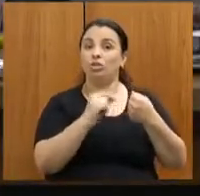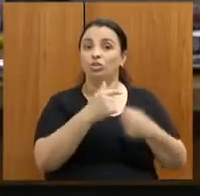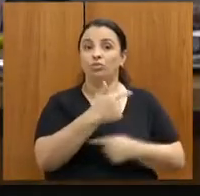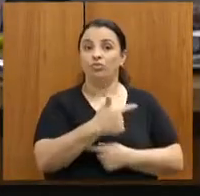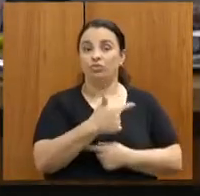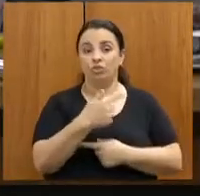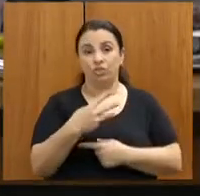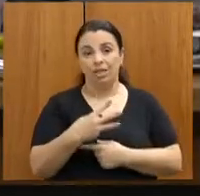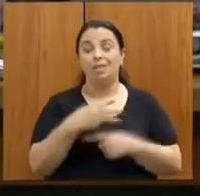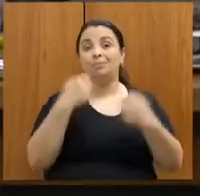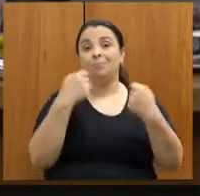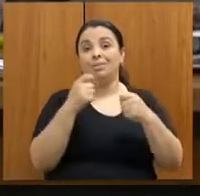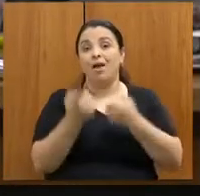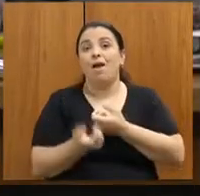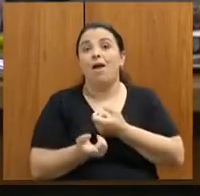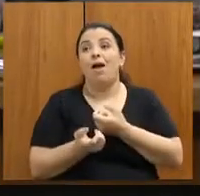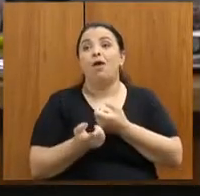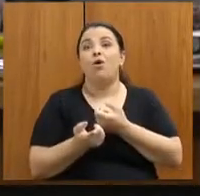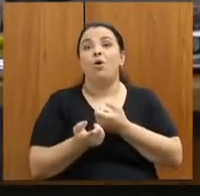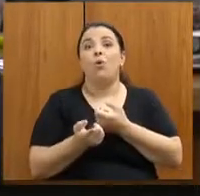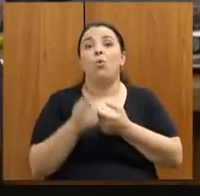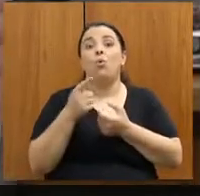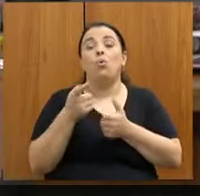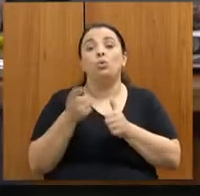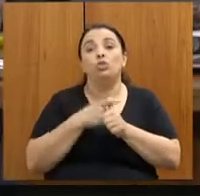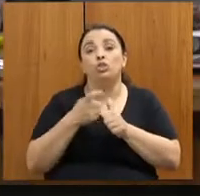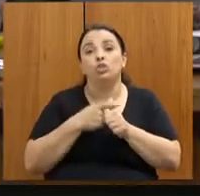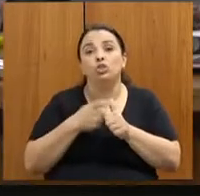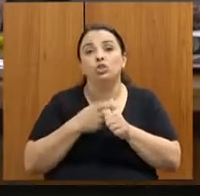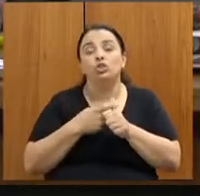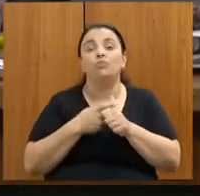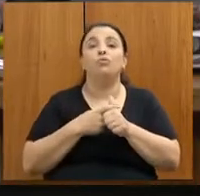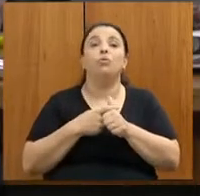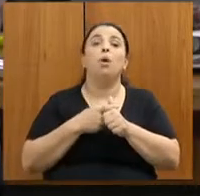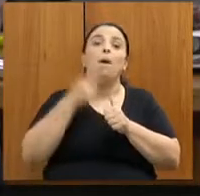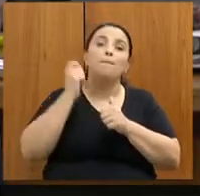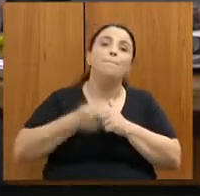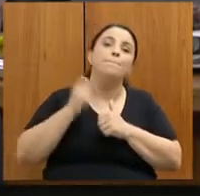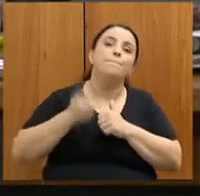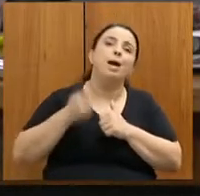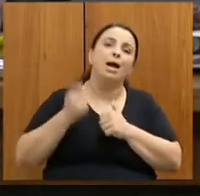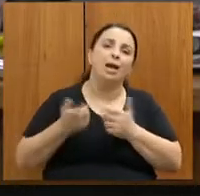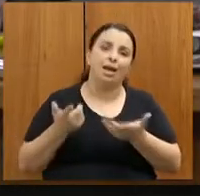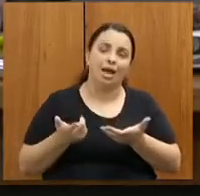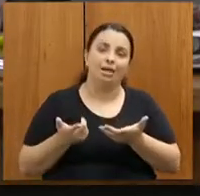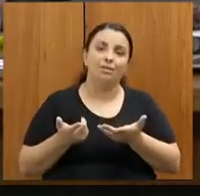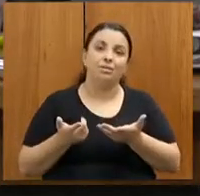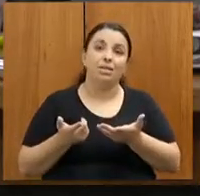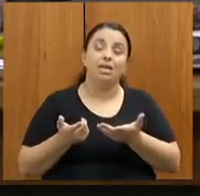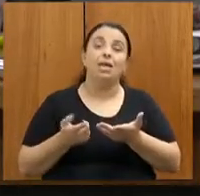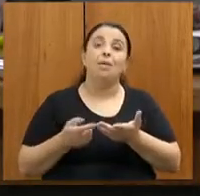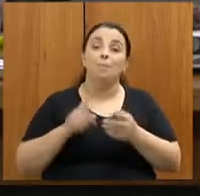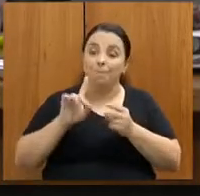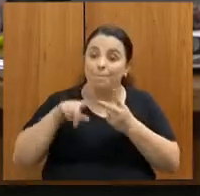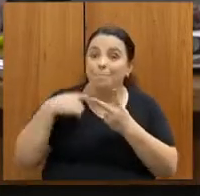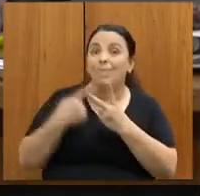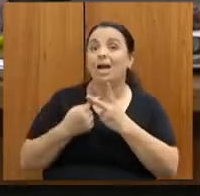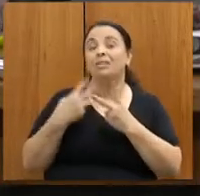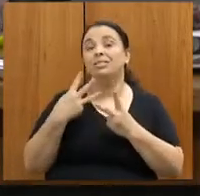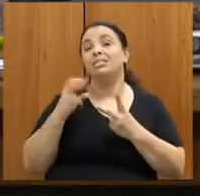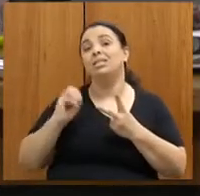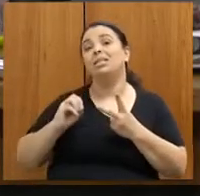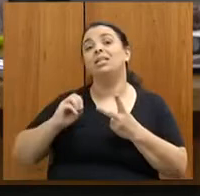ele teria que voltar a pagar o serviço da dívida não só o serviço presente mas aqueles 30 milhões e seriam